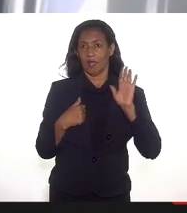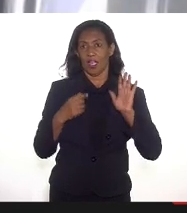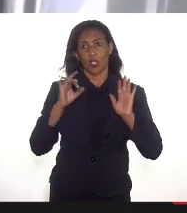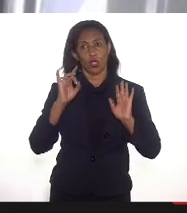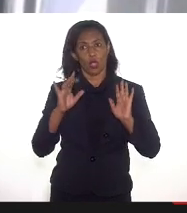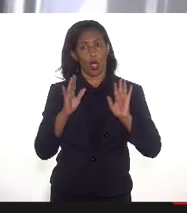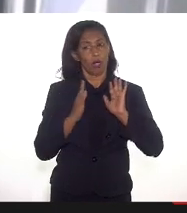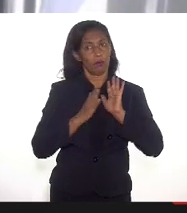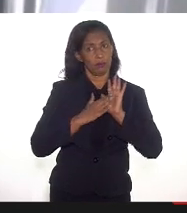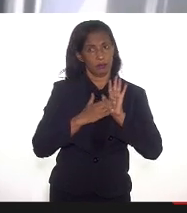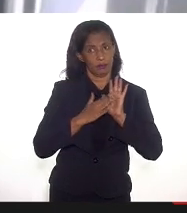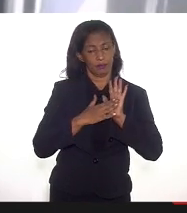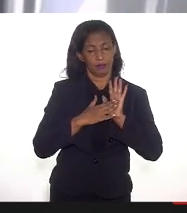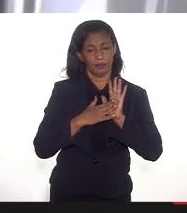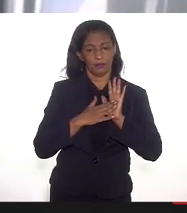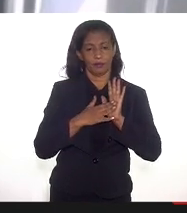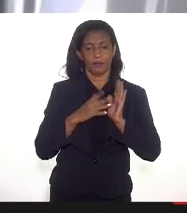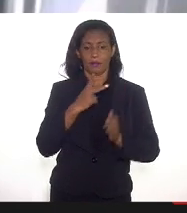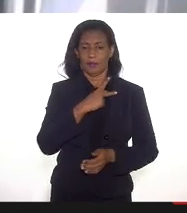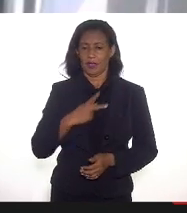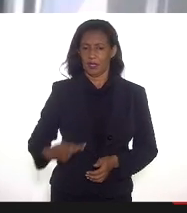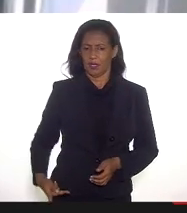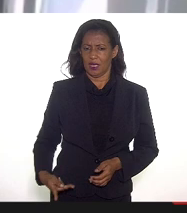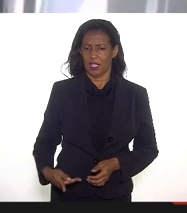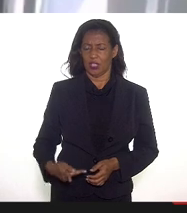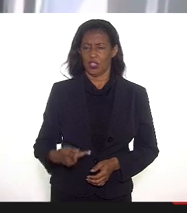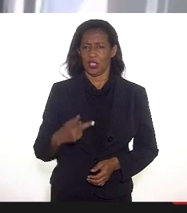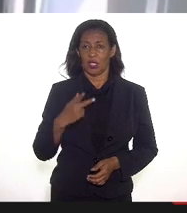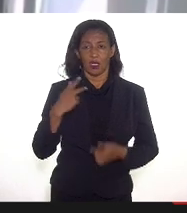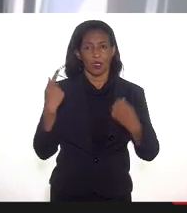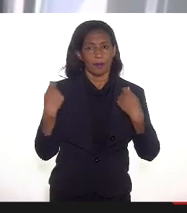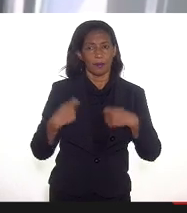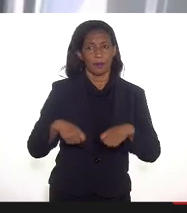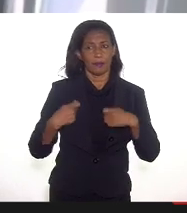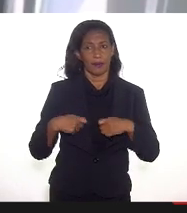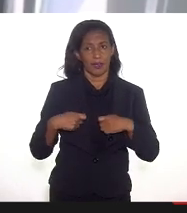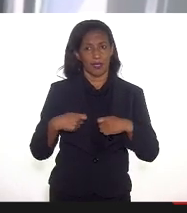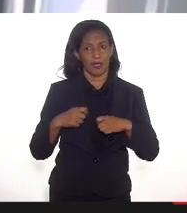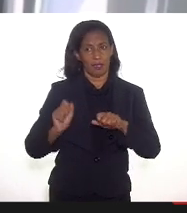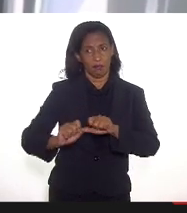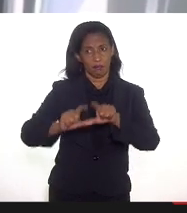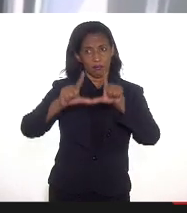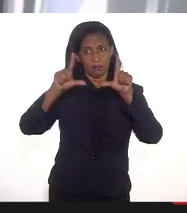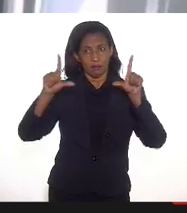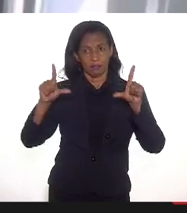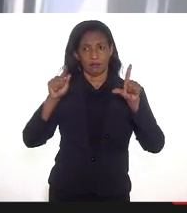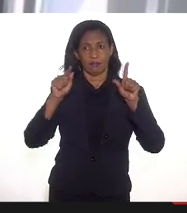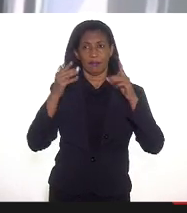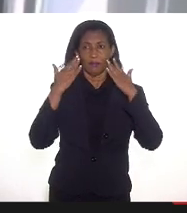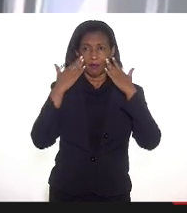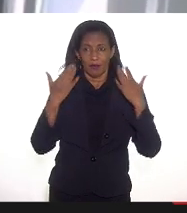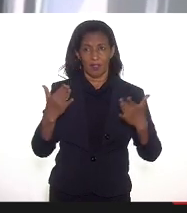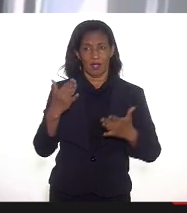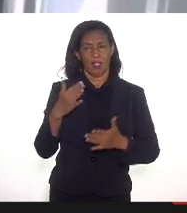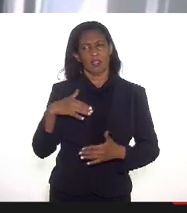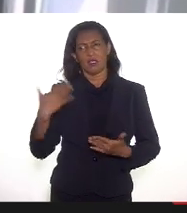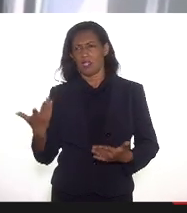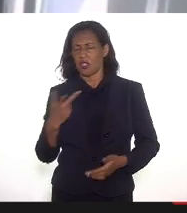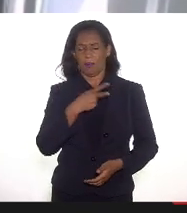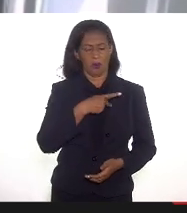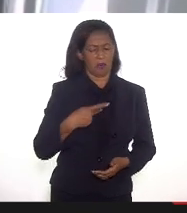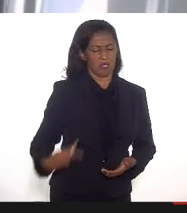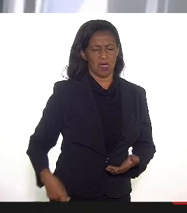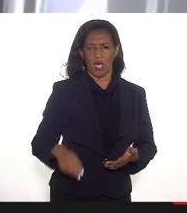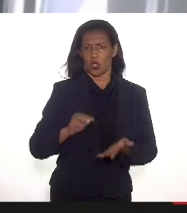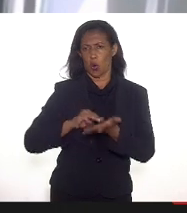Flávio, presidente Alcarrilho, que não deixássemos de ter, na apresentação da FAETEC, seja pelo presidente, seja por qualquer membro